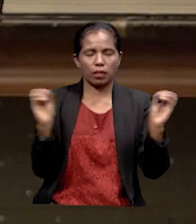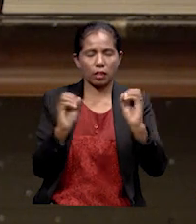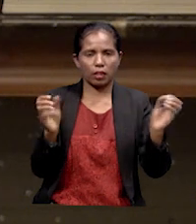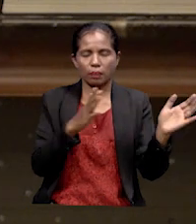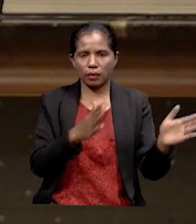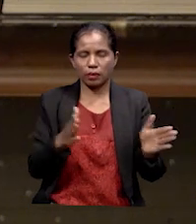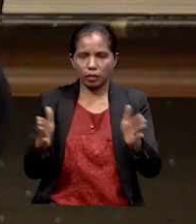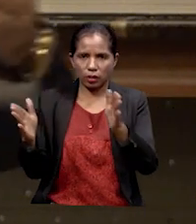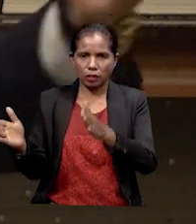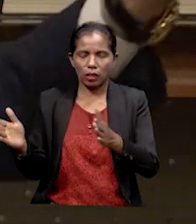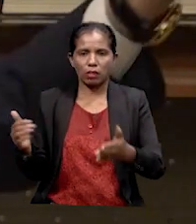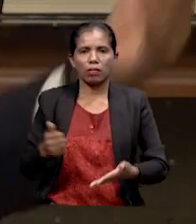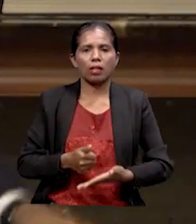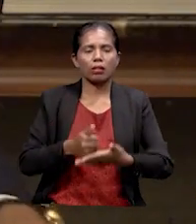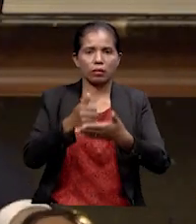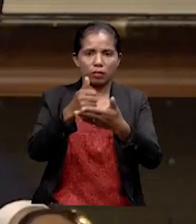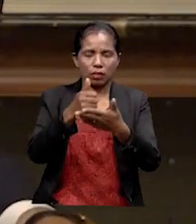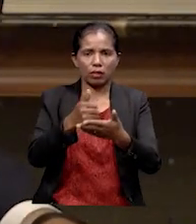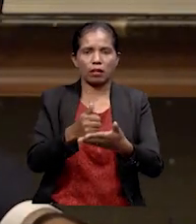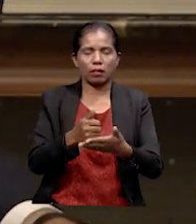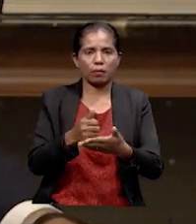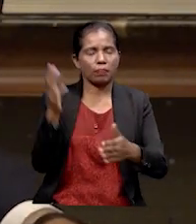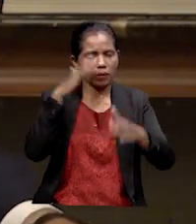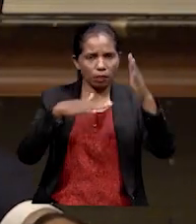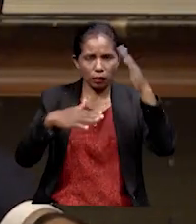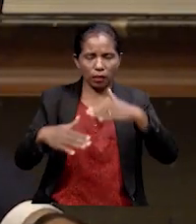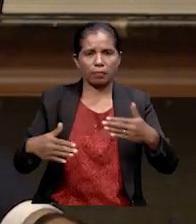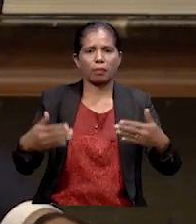reconciliação, problema fronteira,